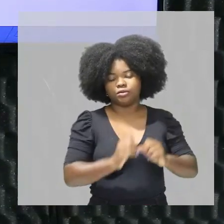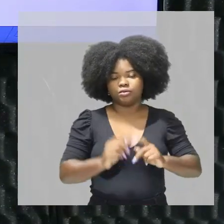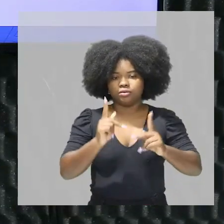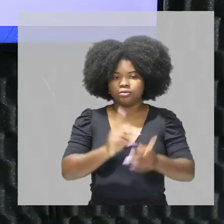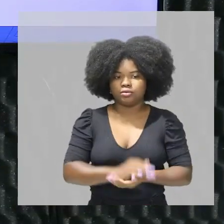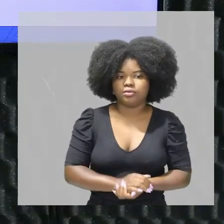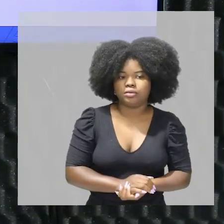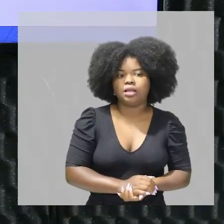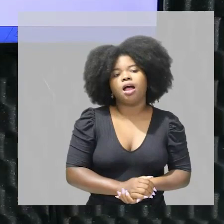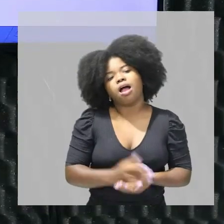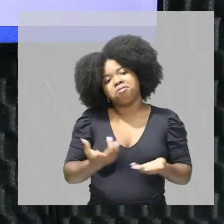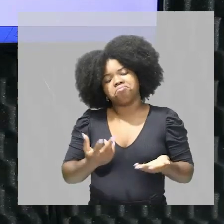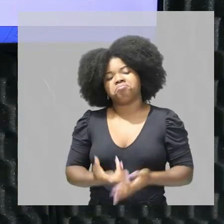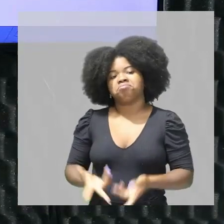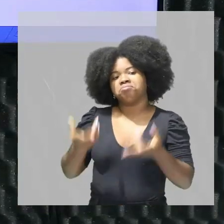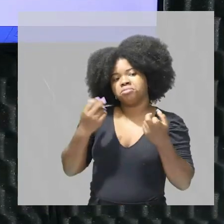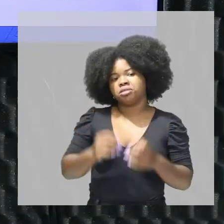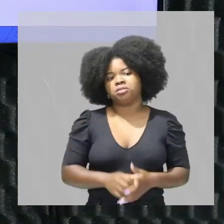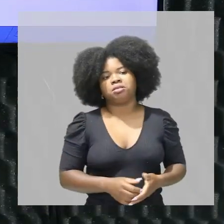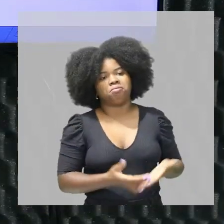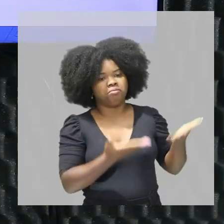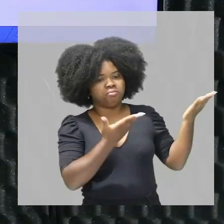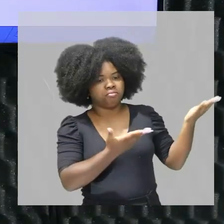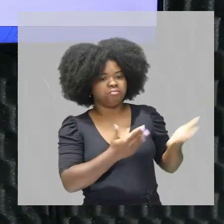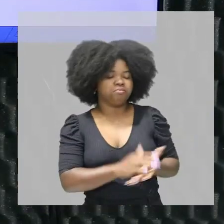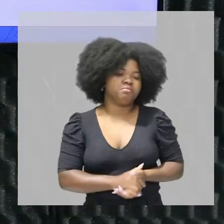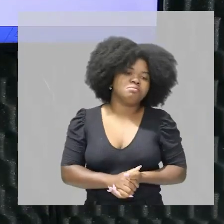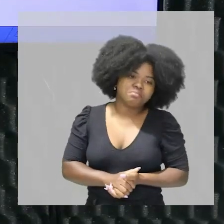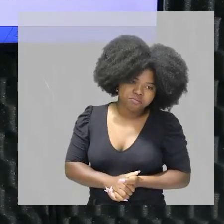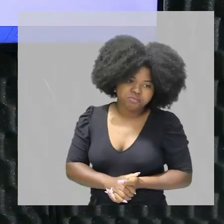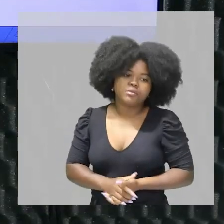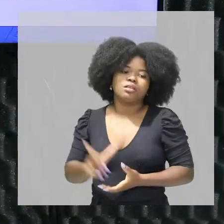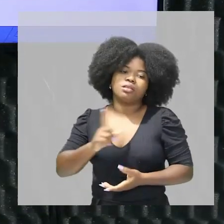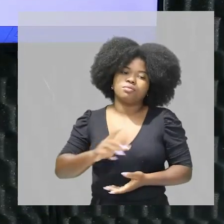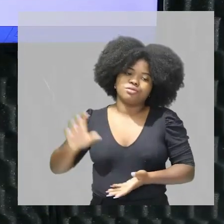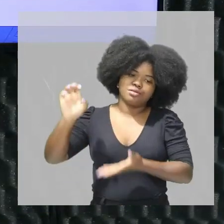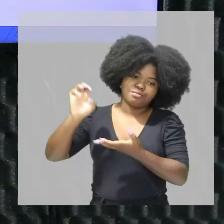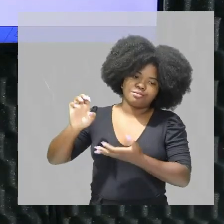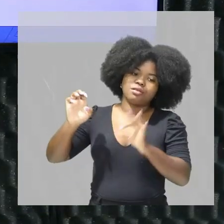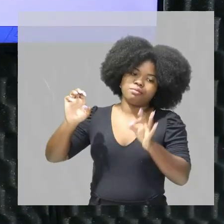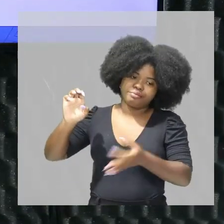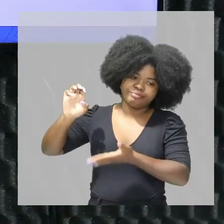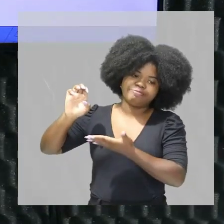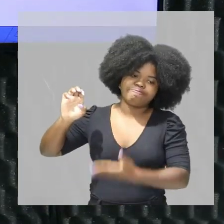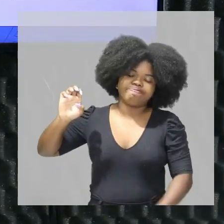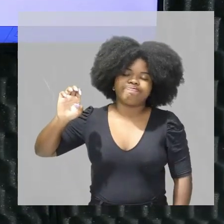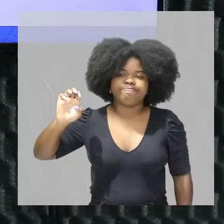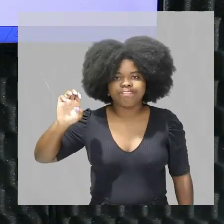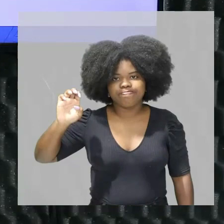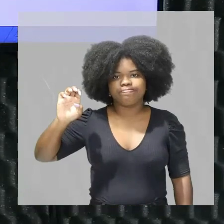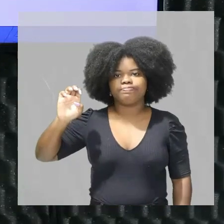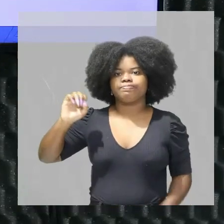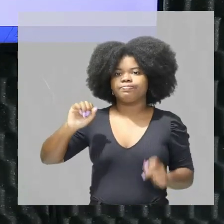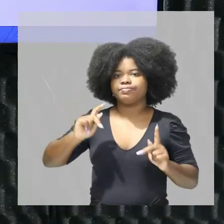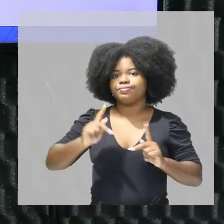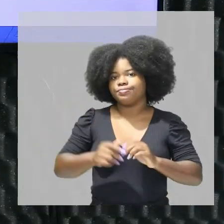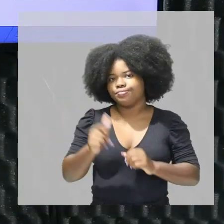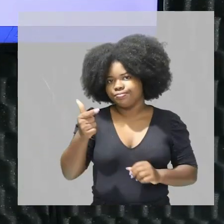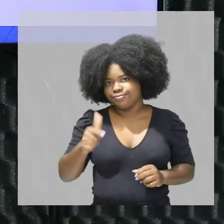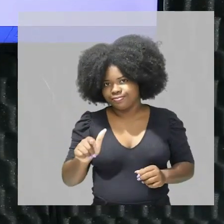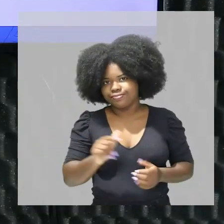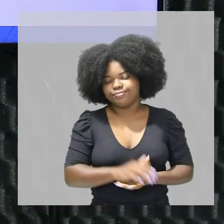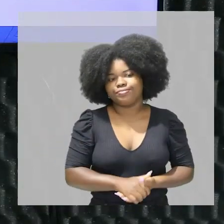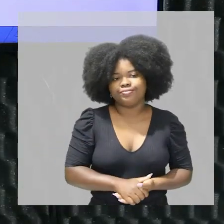dentre eles aqui nós temos o soleticismo realmente como a nossa opção melhor Ok vamos